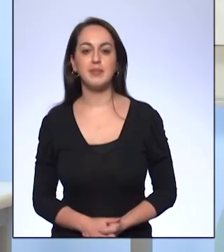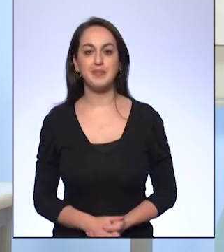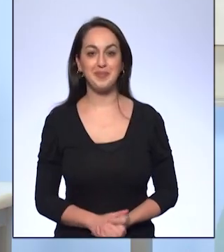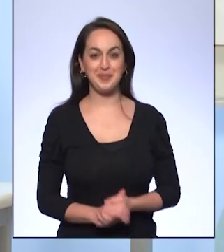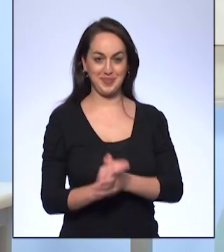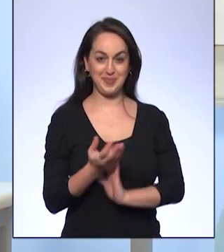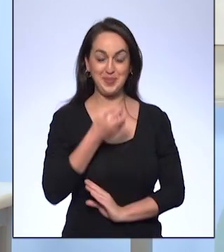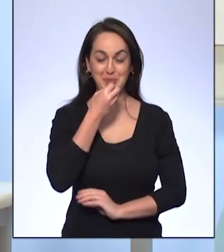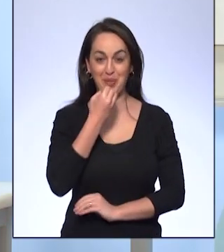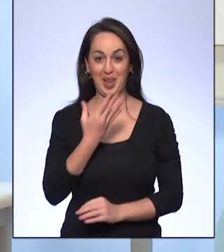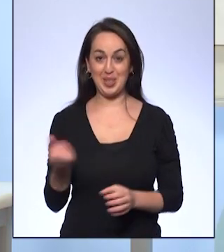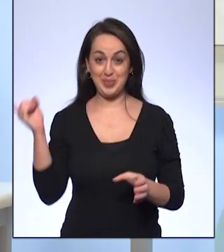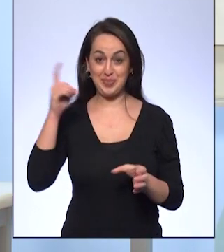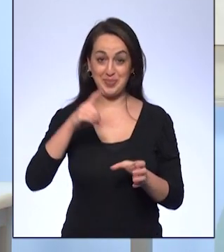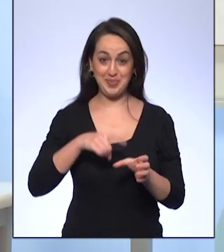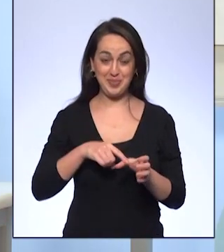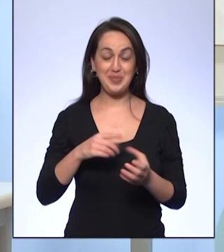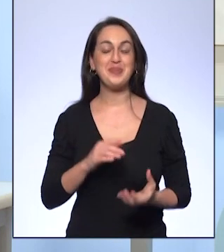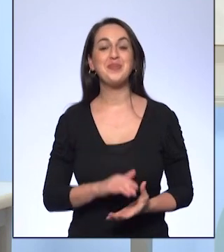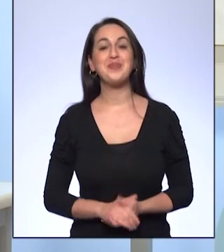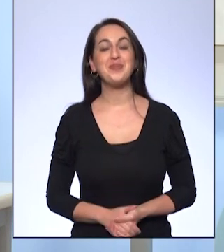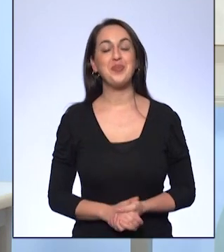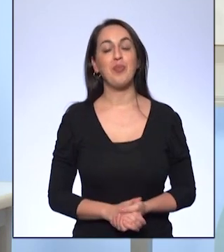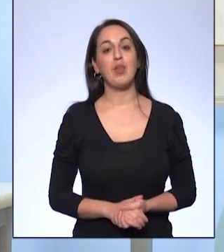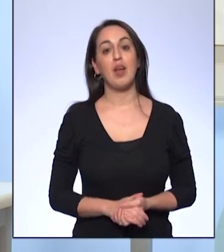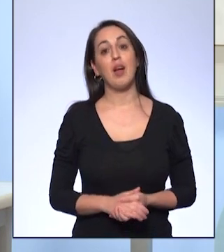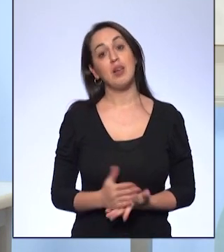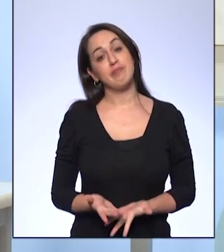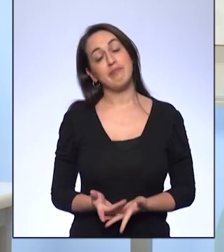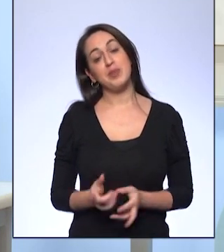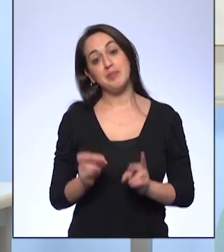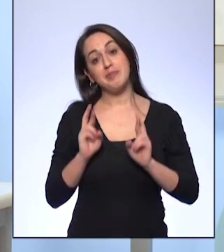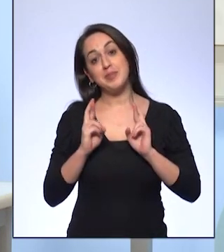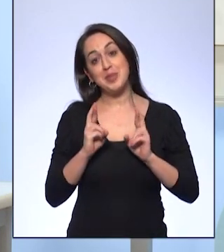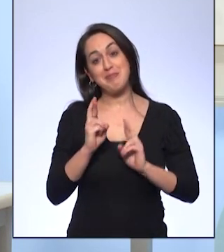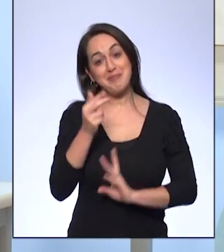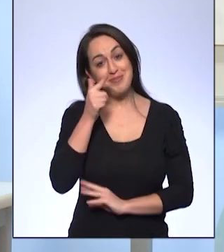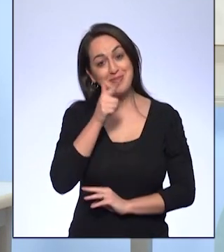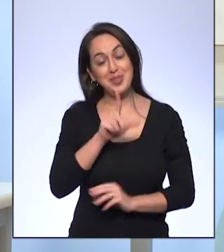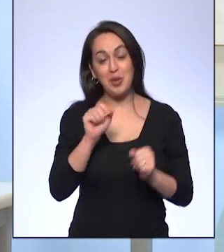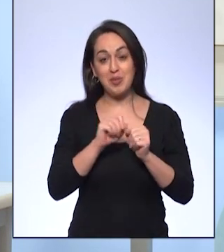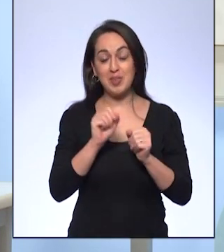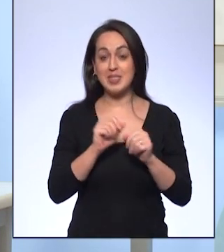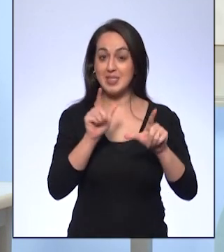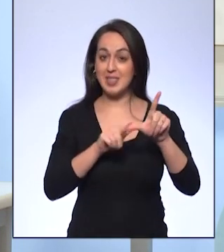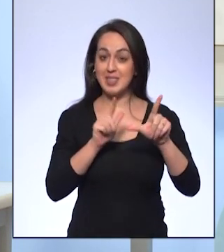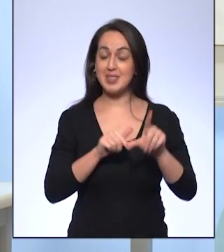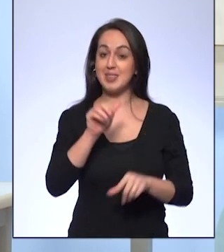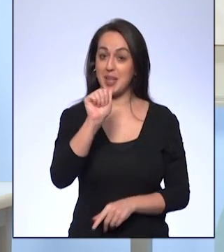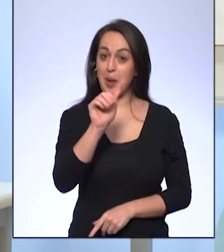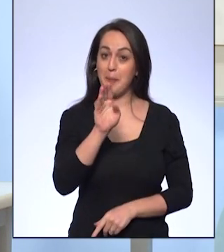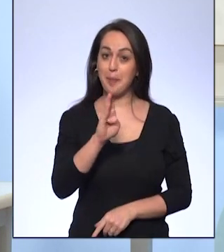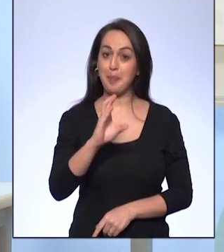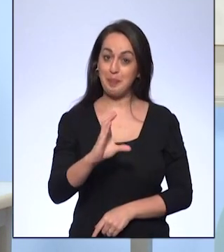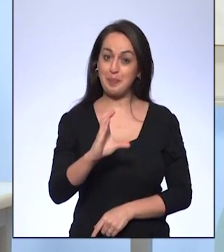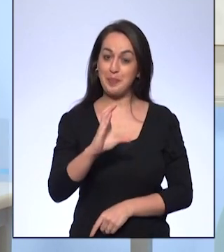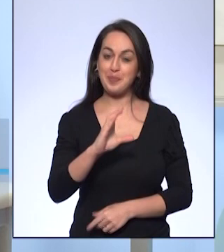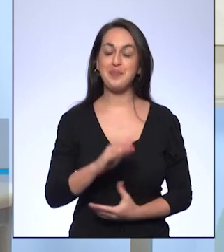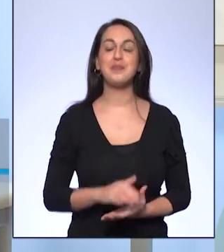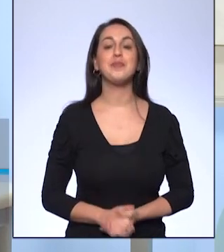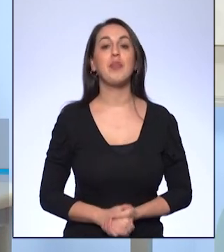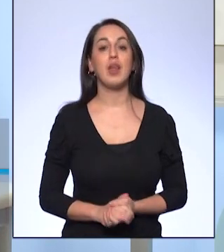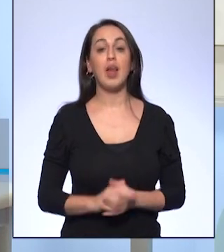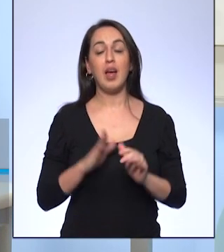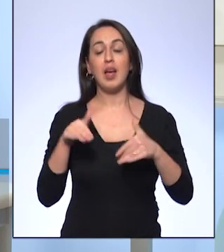Muito bem, voltamos do chat e eu espero que vocês tenham conseguido fazer as letras A, B e C.